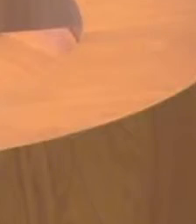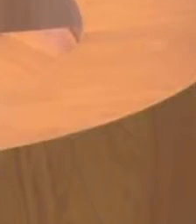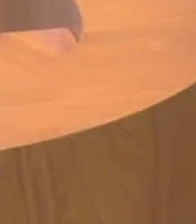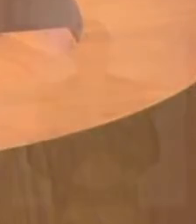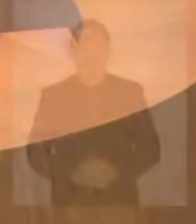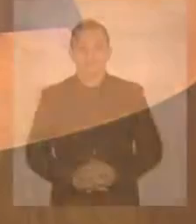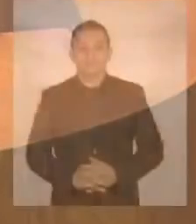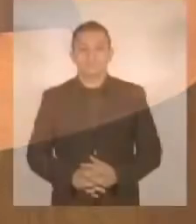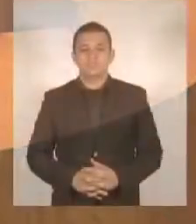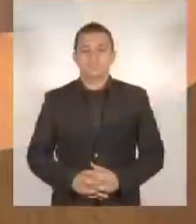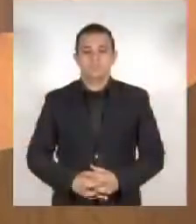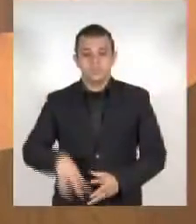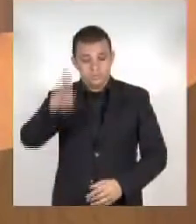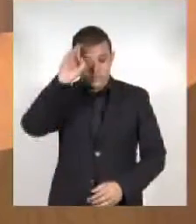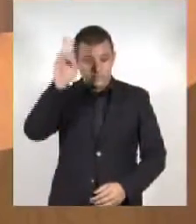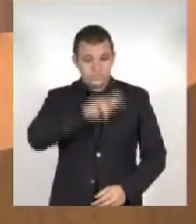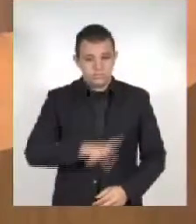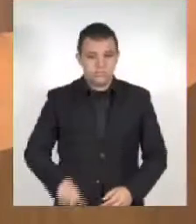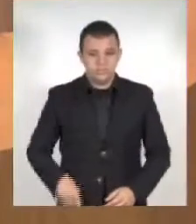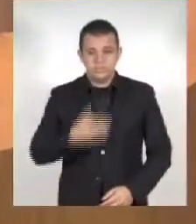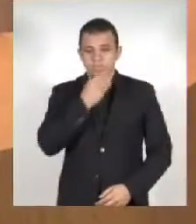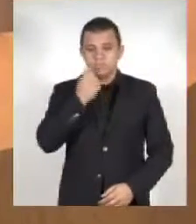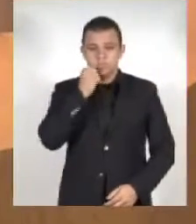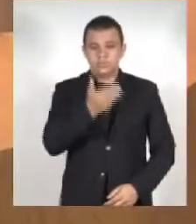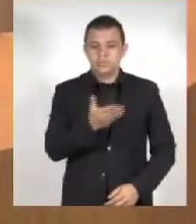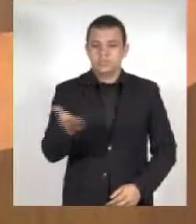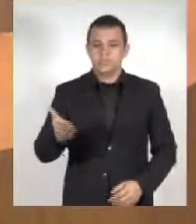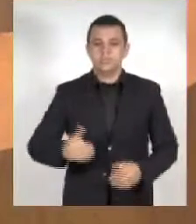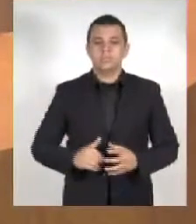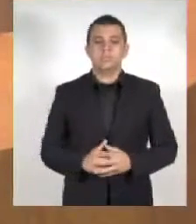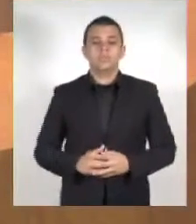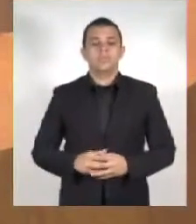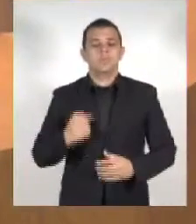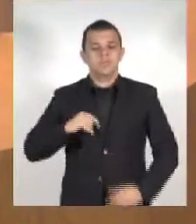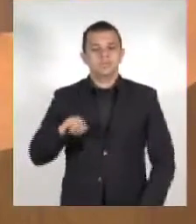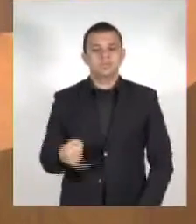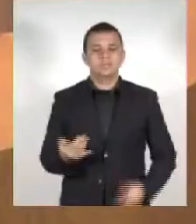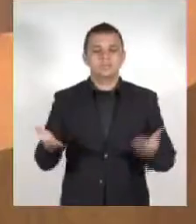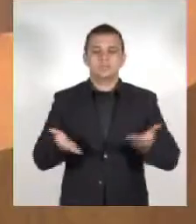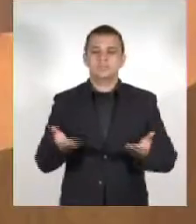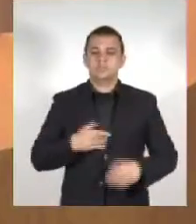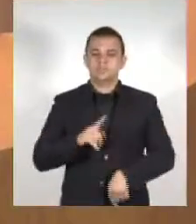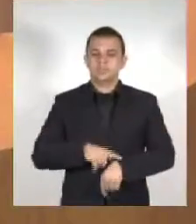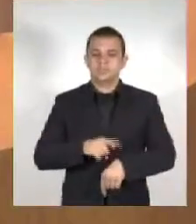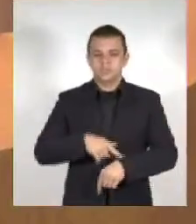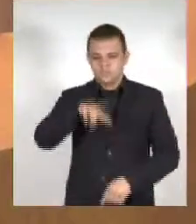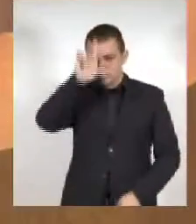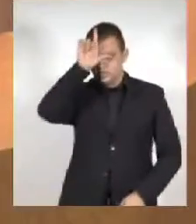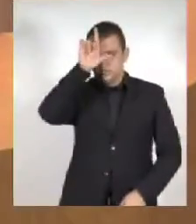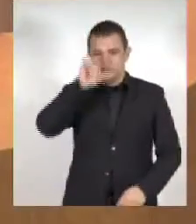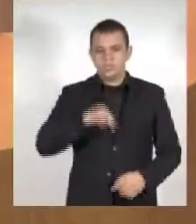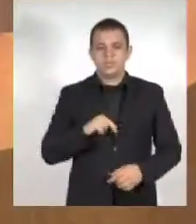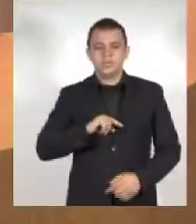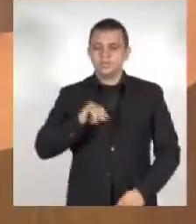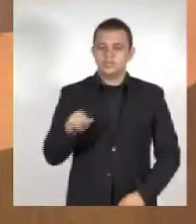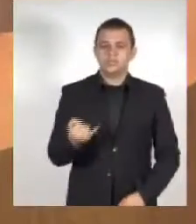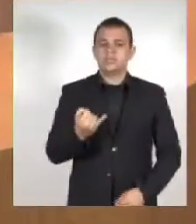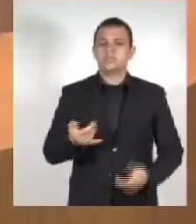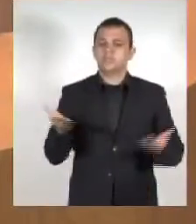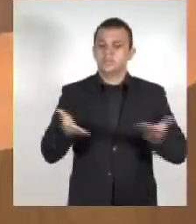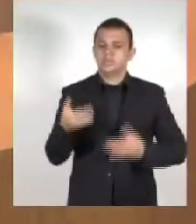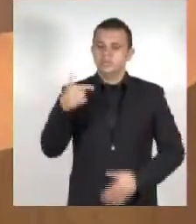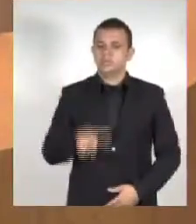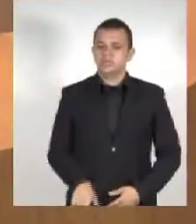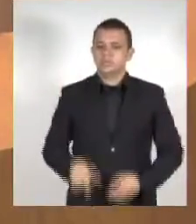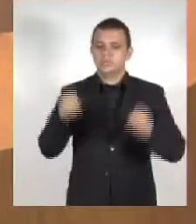Senhor presidente, senhoras e senhores, aproveito o tempo da liderança para fazer mais uma vez